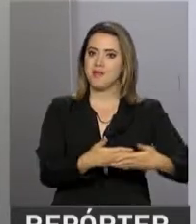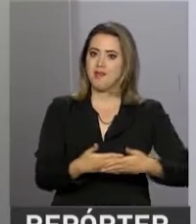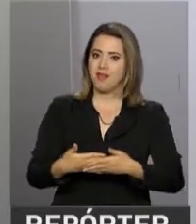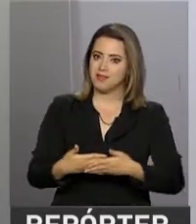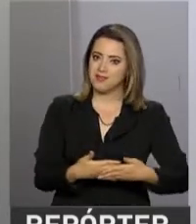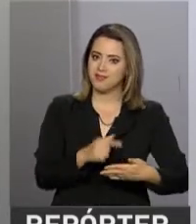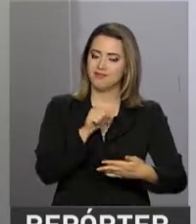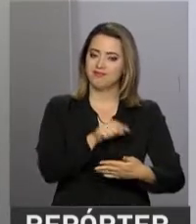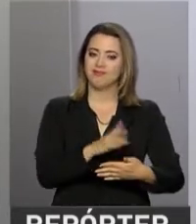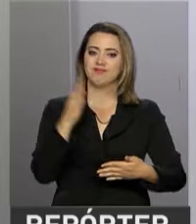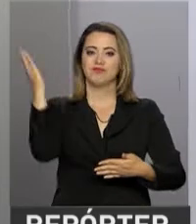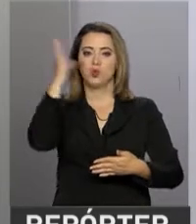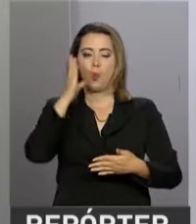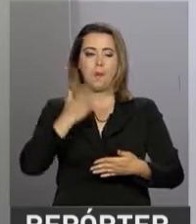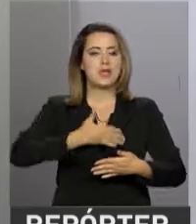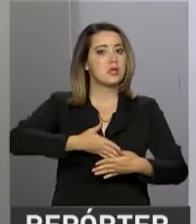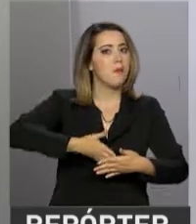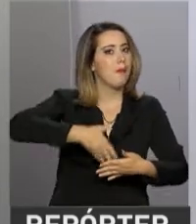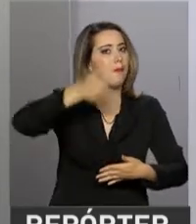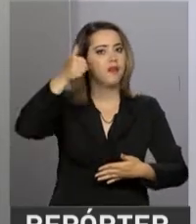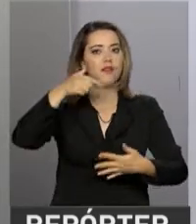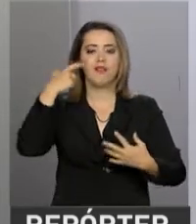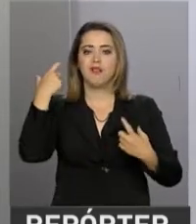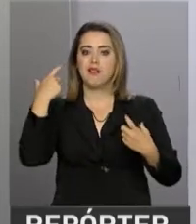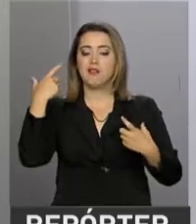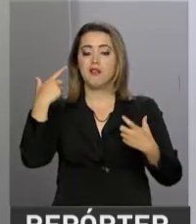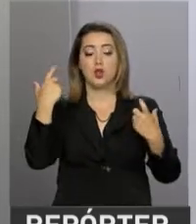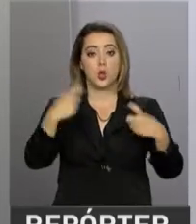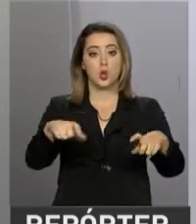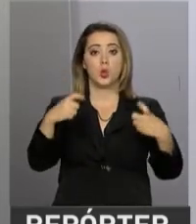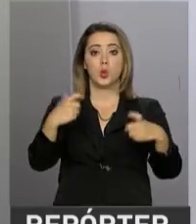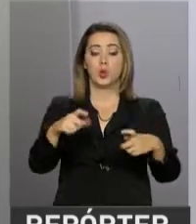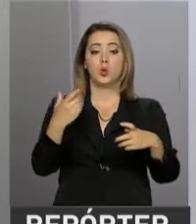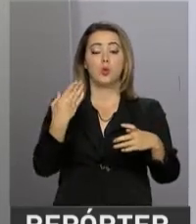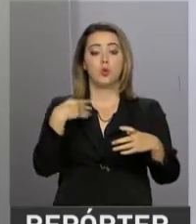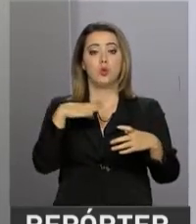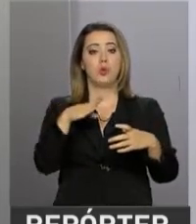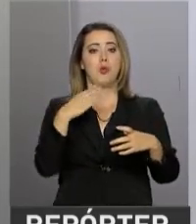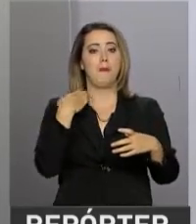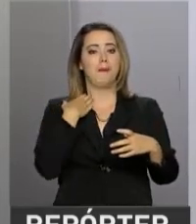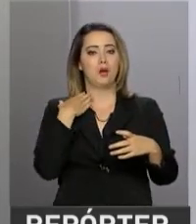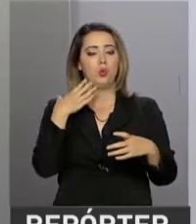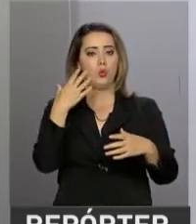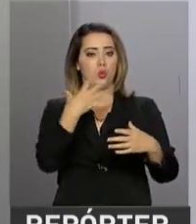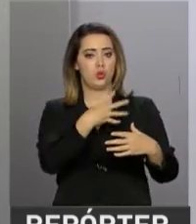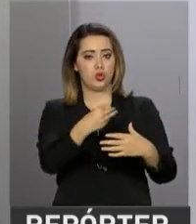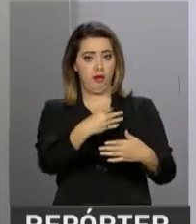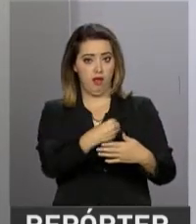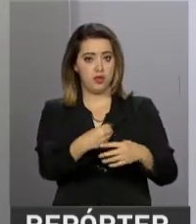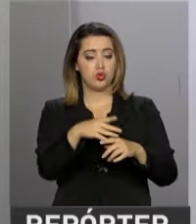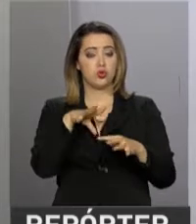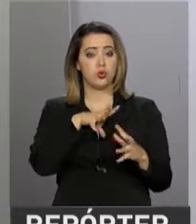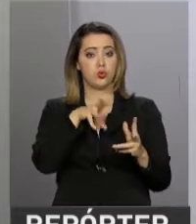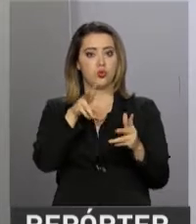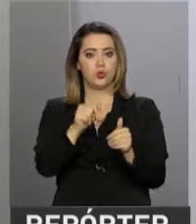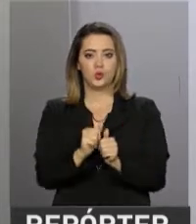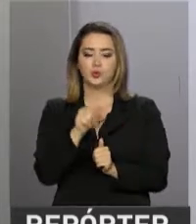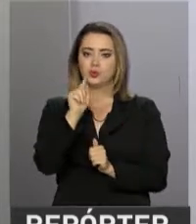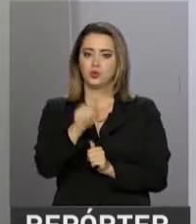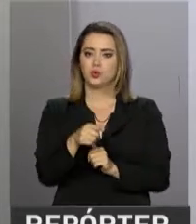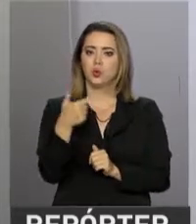O Brasil tem a maior e mais complexa rede de bancos de leite do mundo. Segundo o Ministério da Saúde, em todo o país,